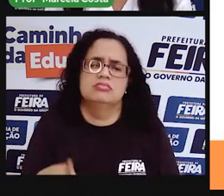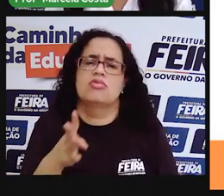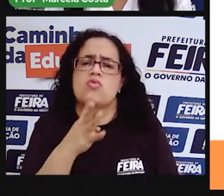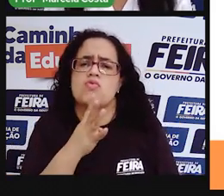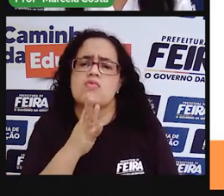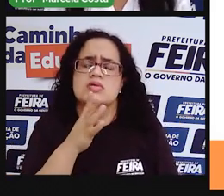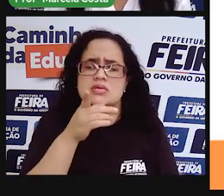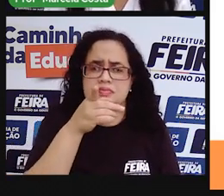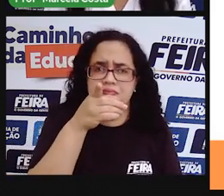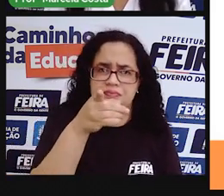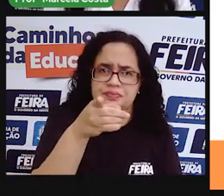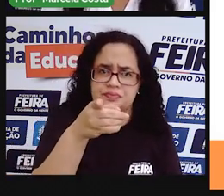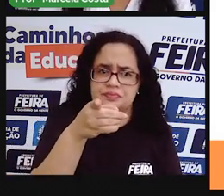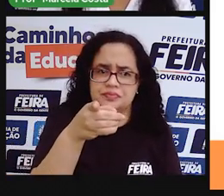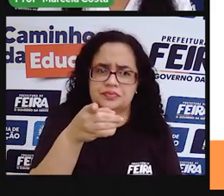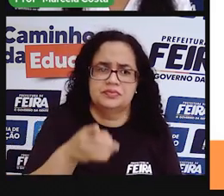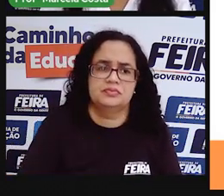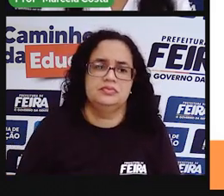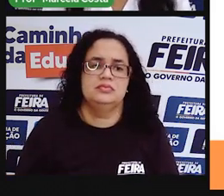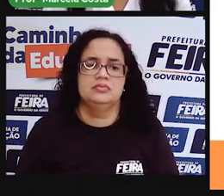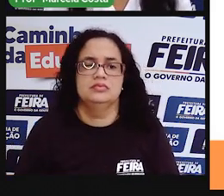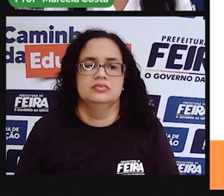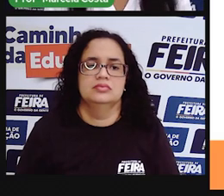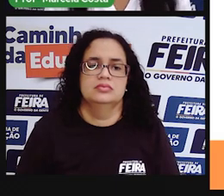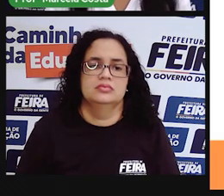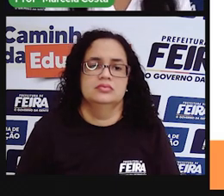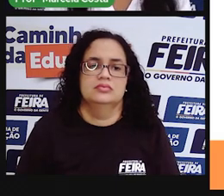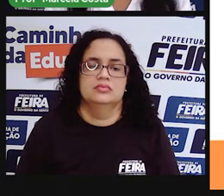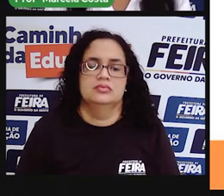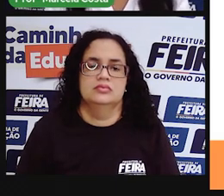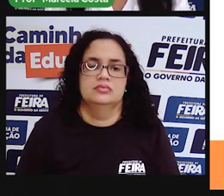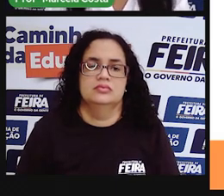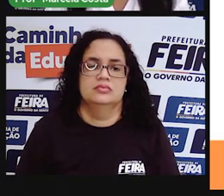esse símbolo aqui, você já viu?